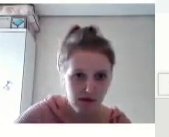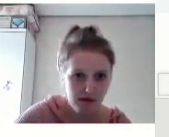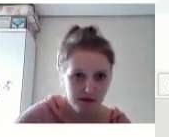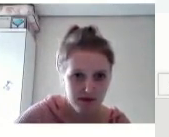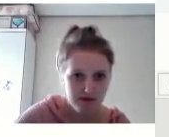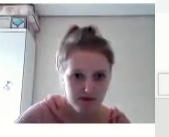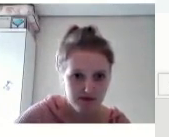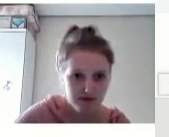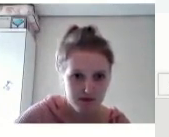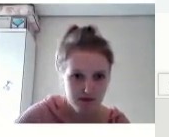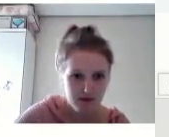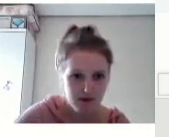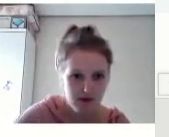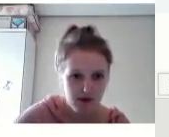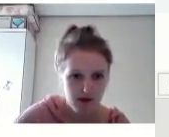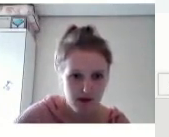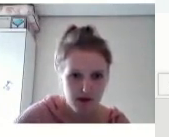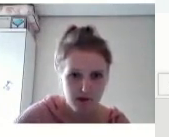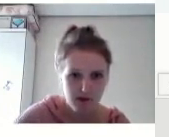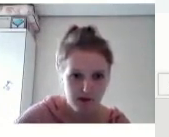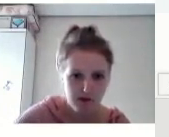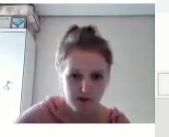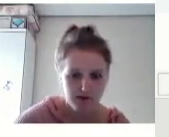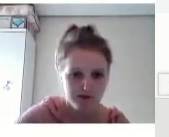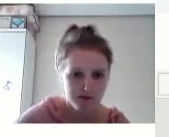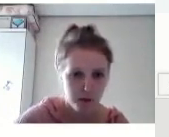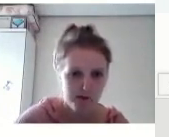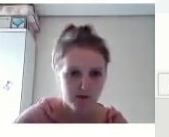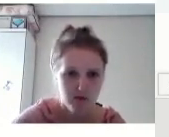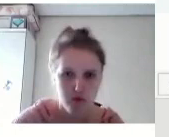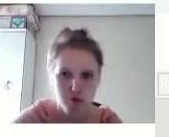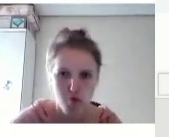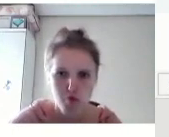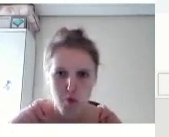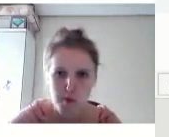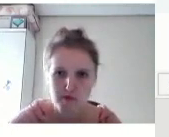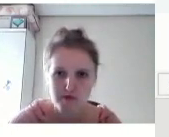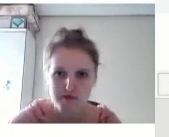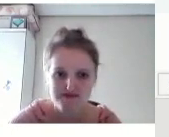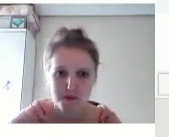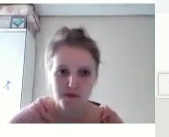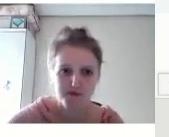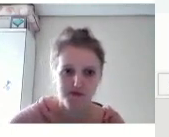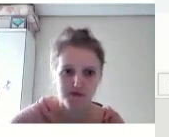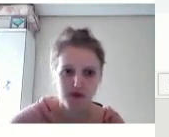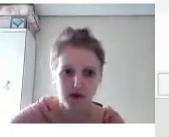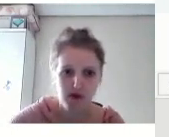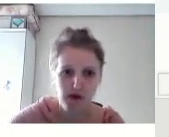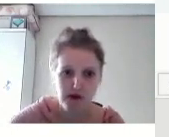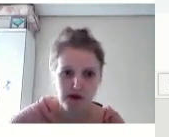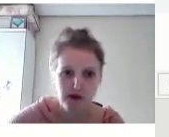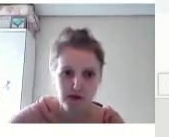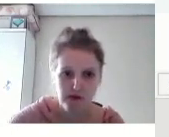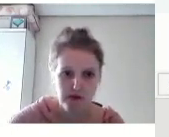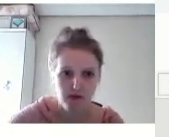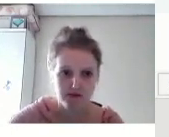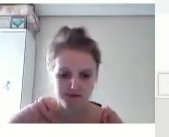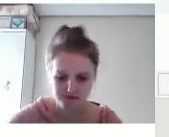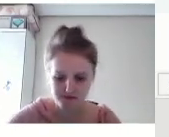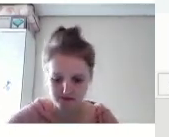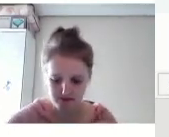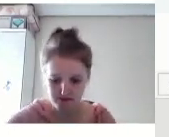da Hamiltoniana e o cálculo explícito da Hamiltoniana em termos da lagrangiana, a gente consegue mostrar que φ ponto é a